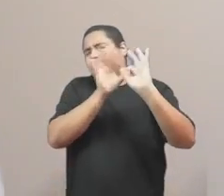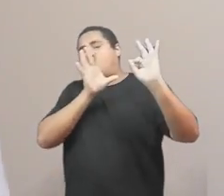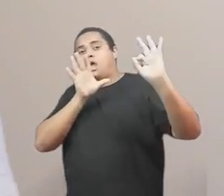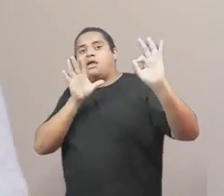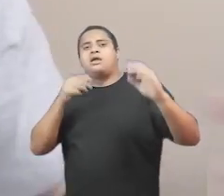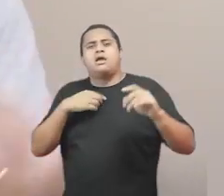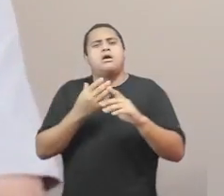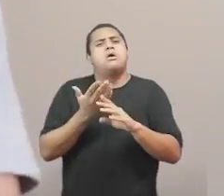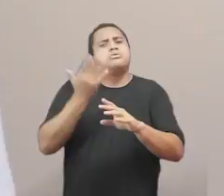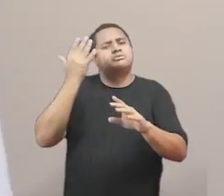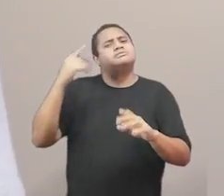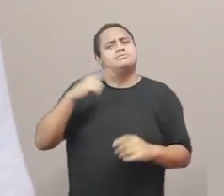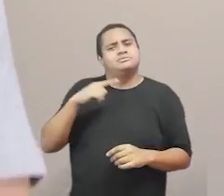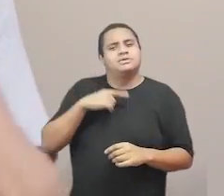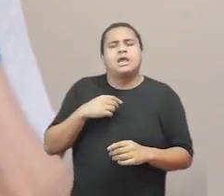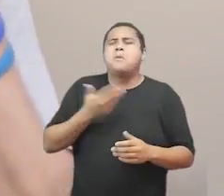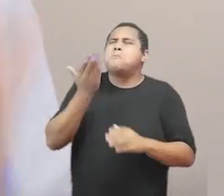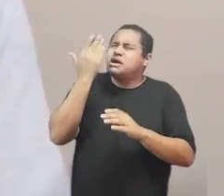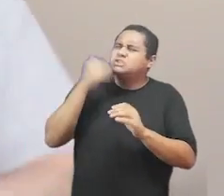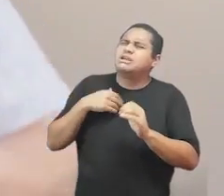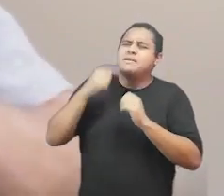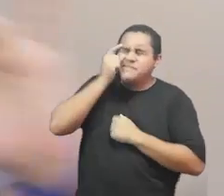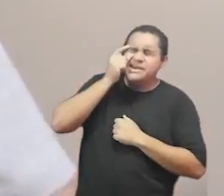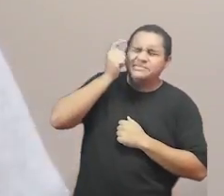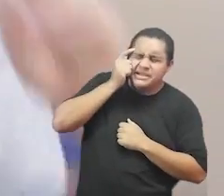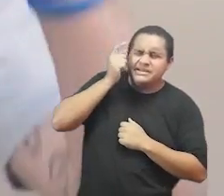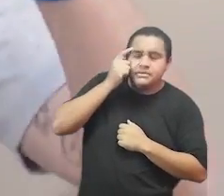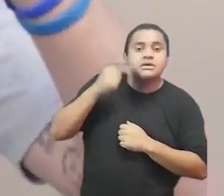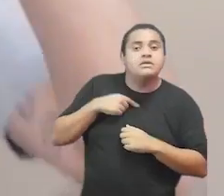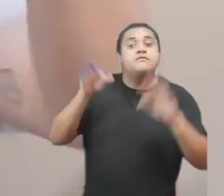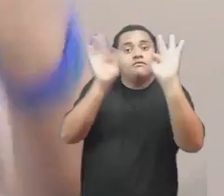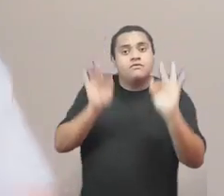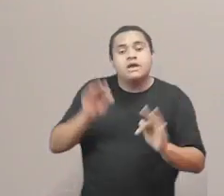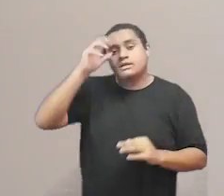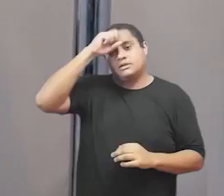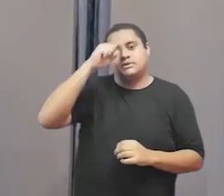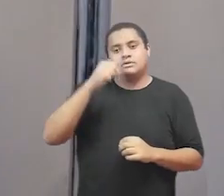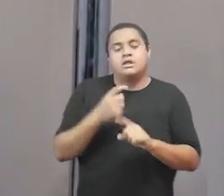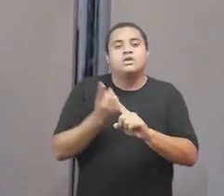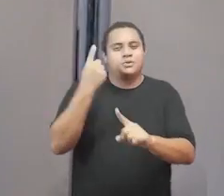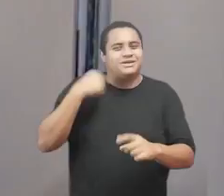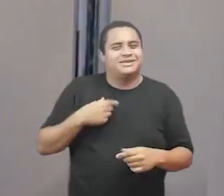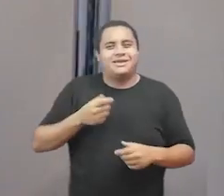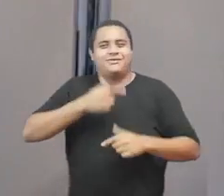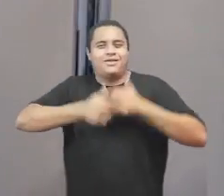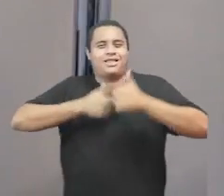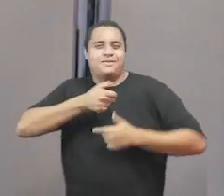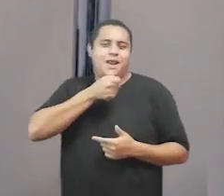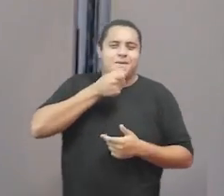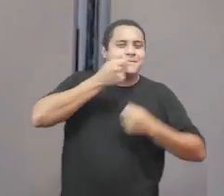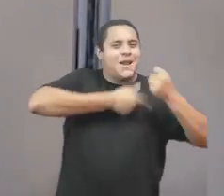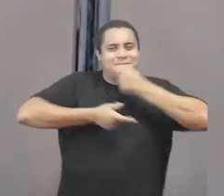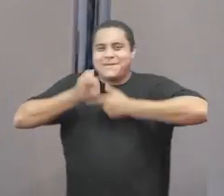tive recentemente. Eram coisas que eu era apegado e eu fico feliz de ter desapegado, ter mudado essa minha crença. Eu era comediante há